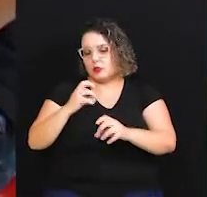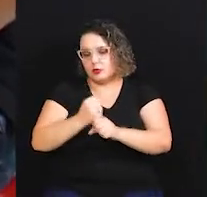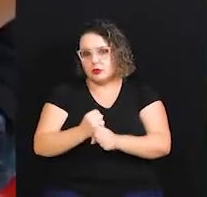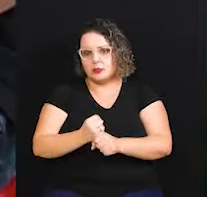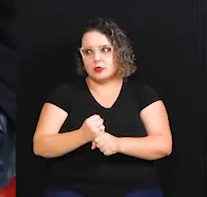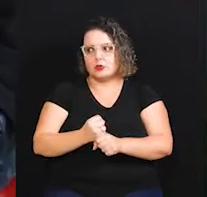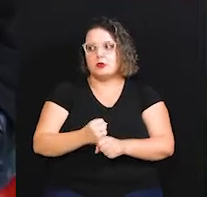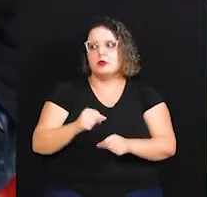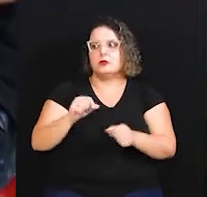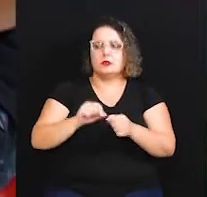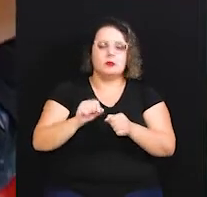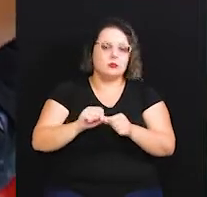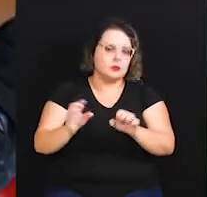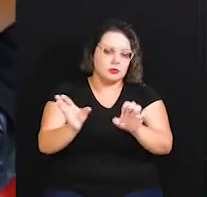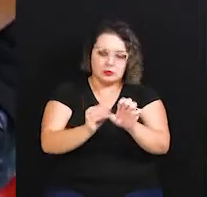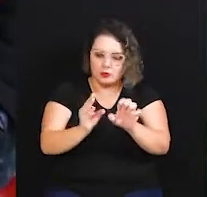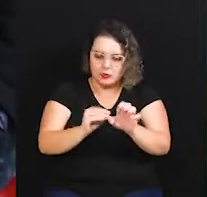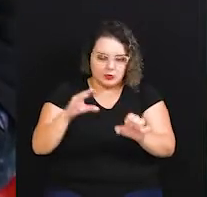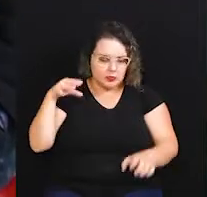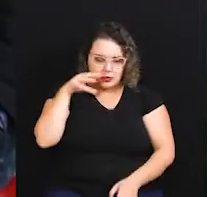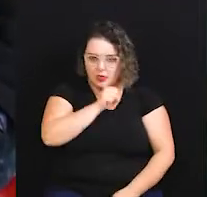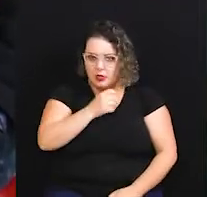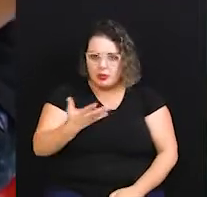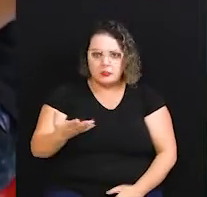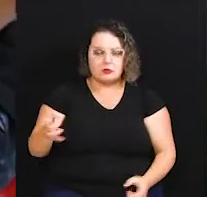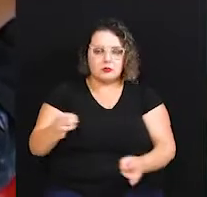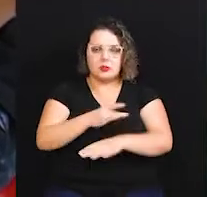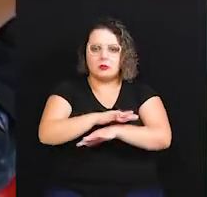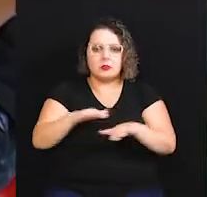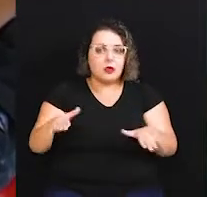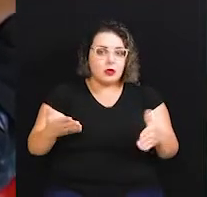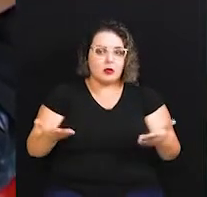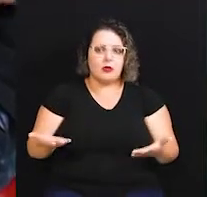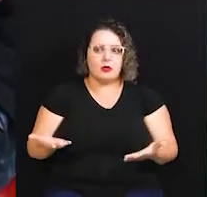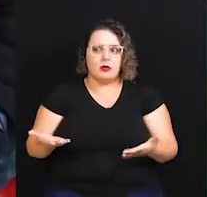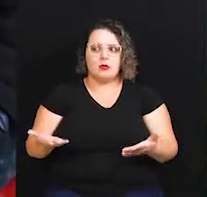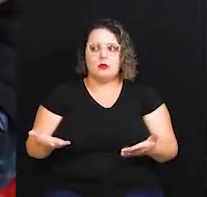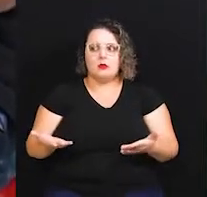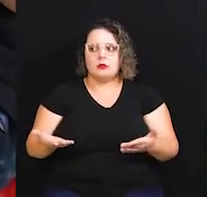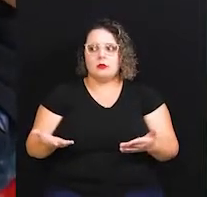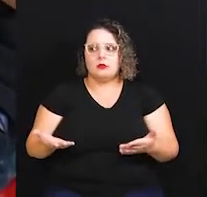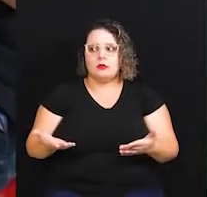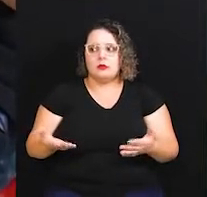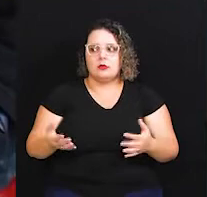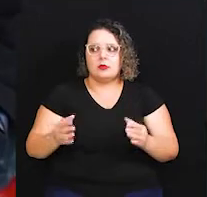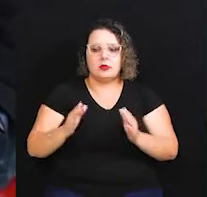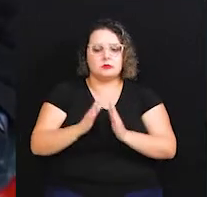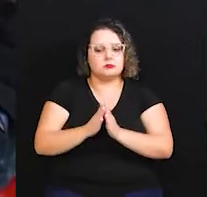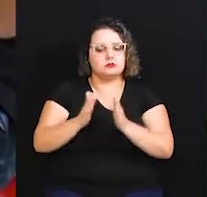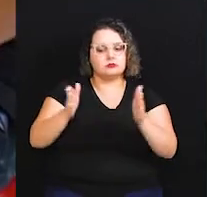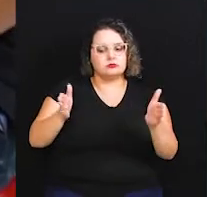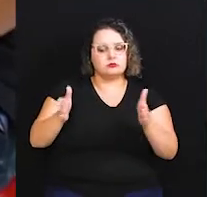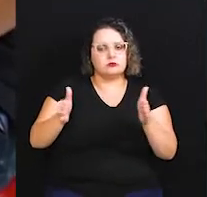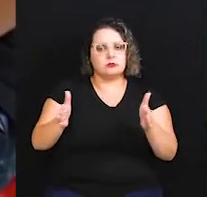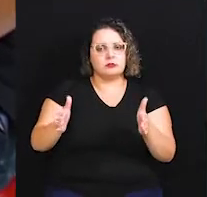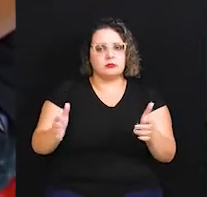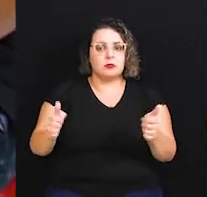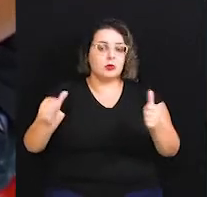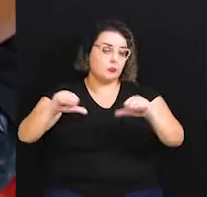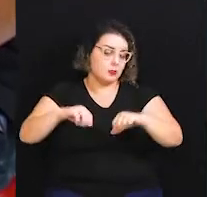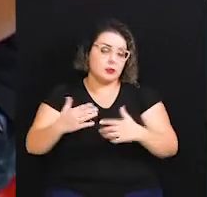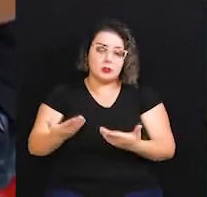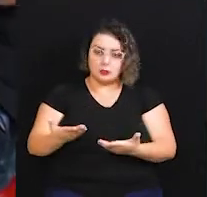estudo. Fiz um supletivo às pressas para poder terminar, né? Mas esse período, essa lacuna, me